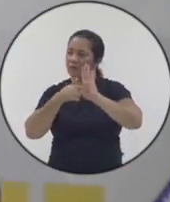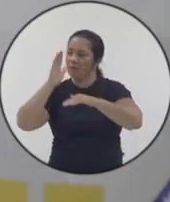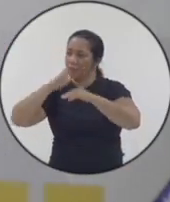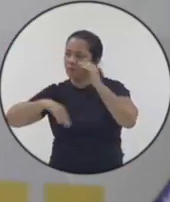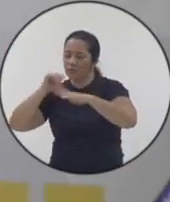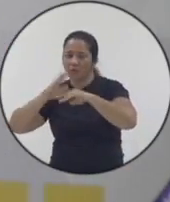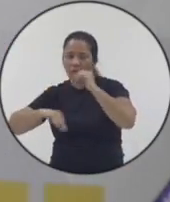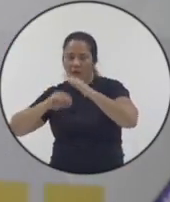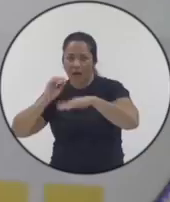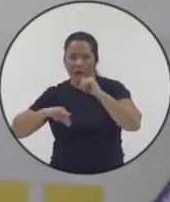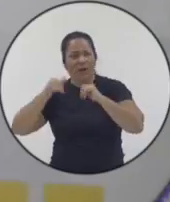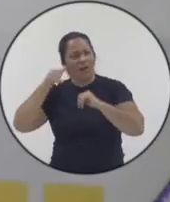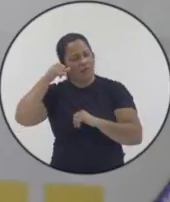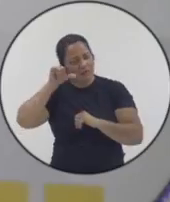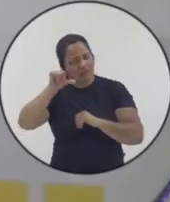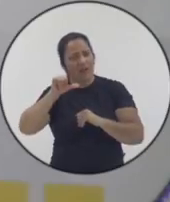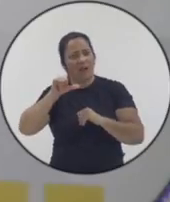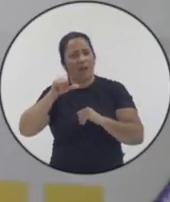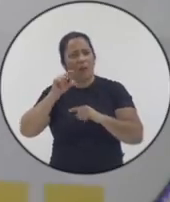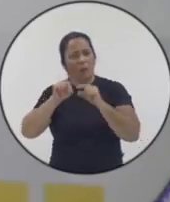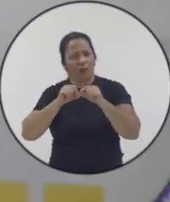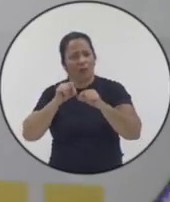profissional não tratar